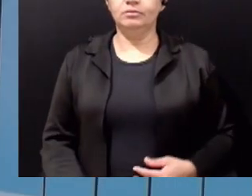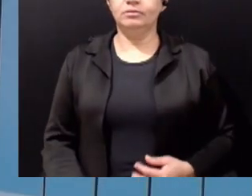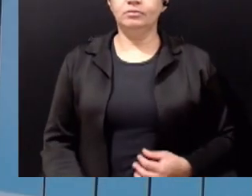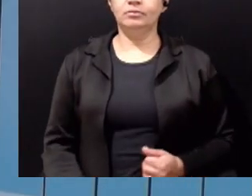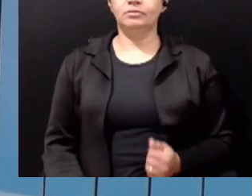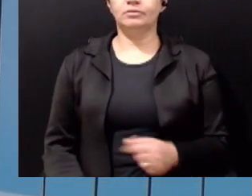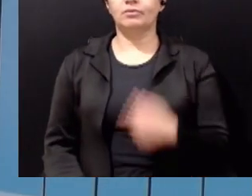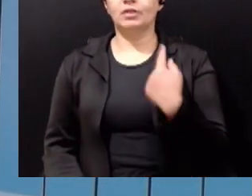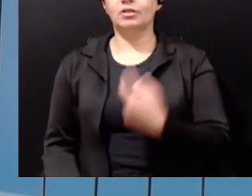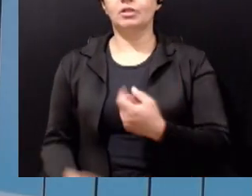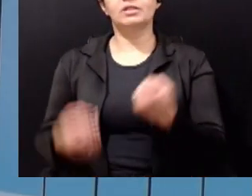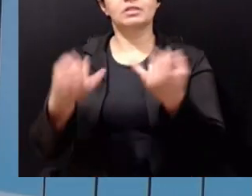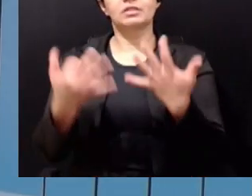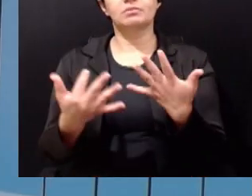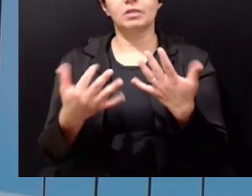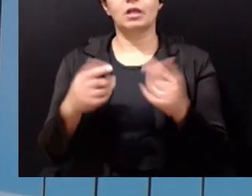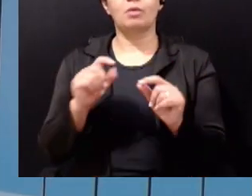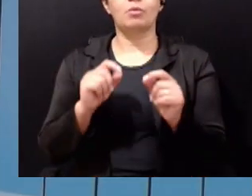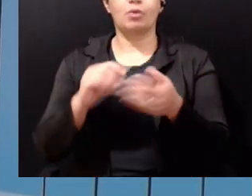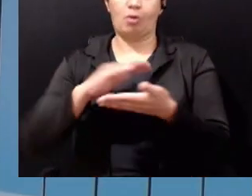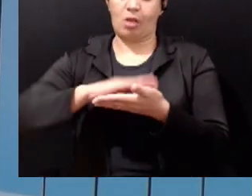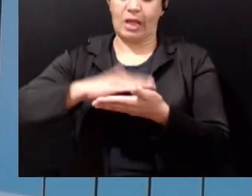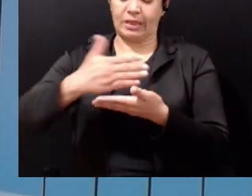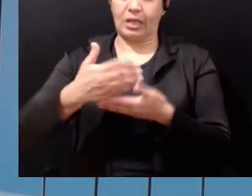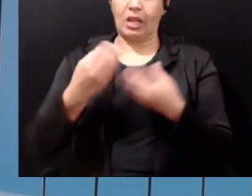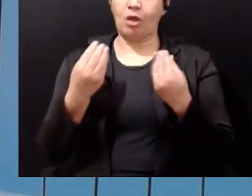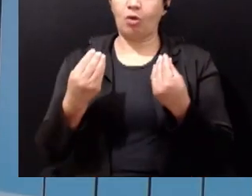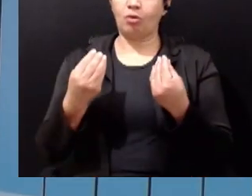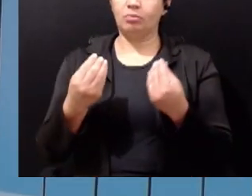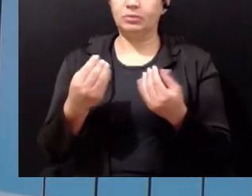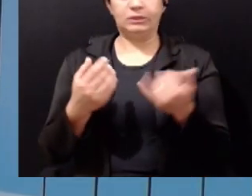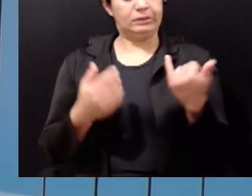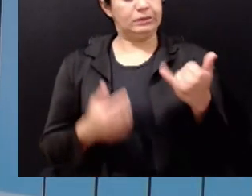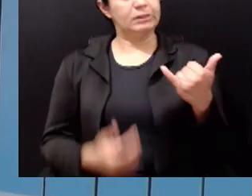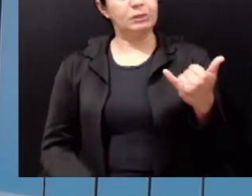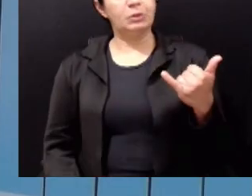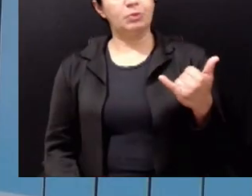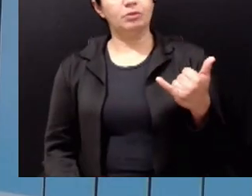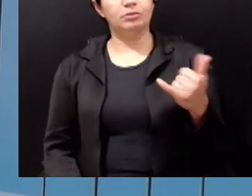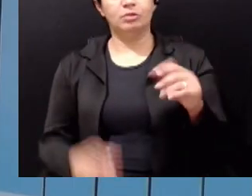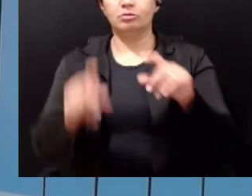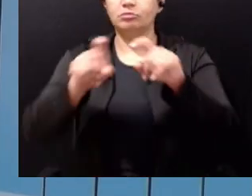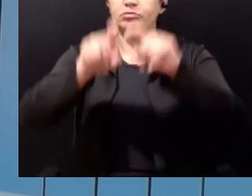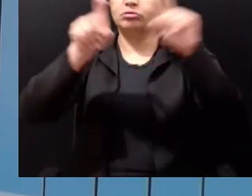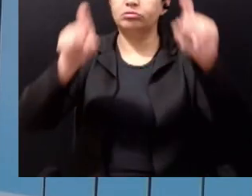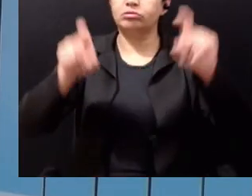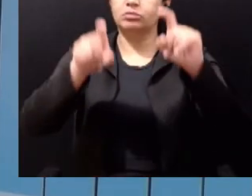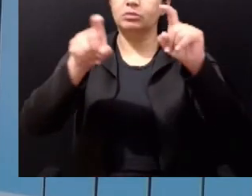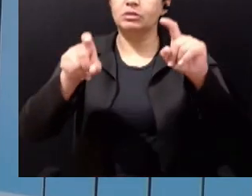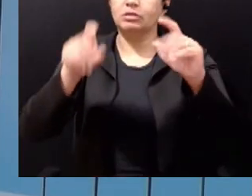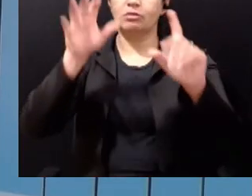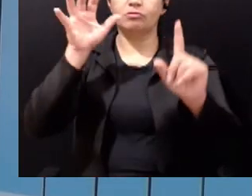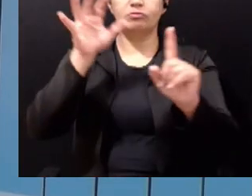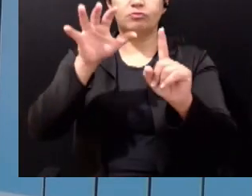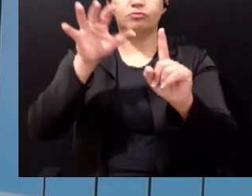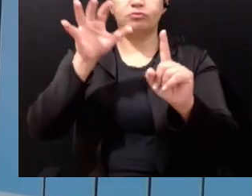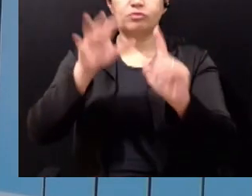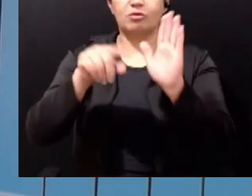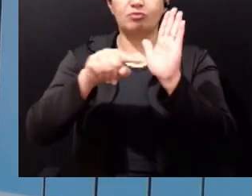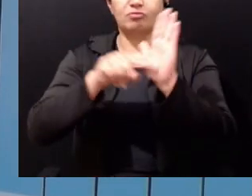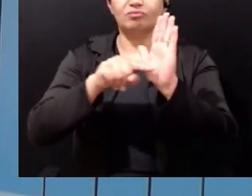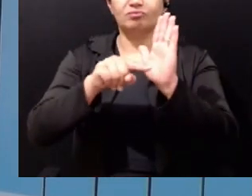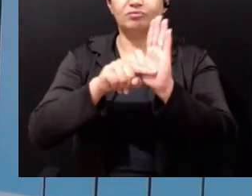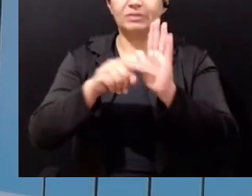começo, né, das telas, o quanto isso, os celulares, os computadores, eles estão influenciando negativamente na